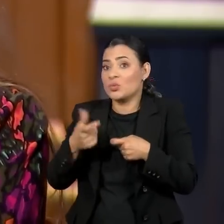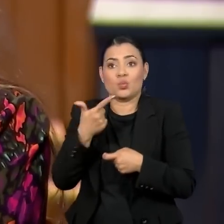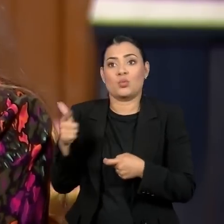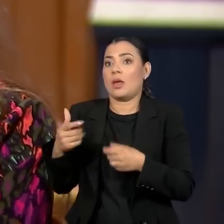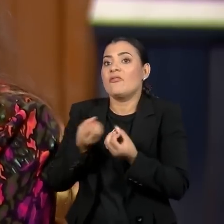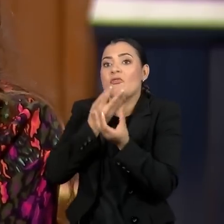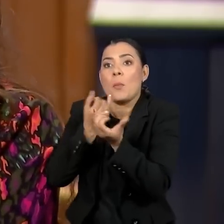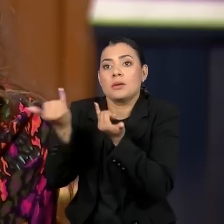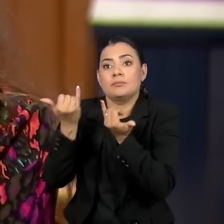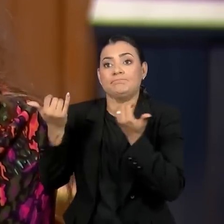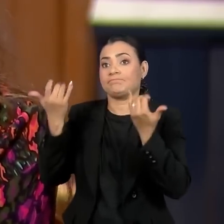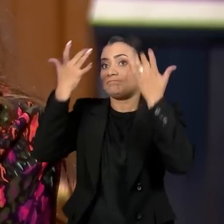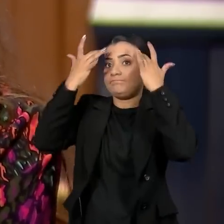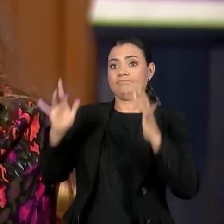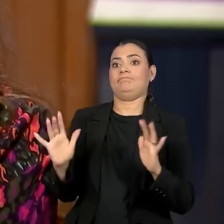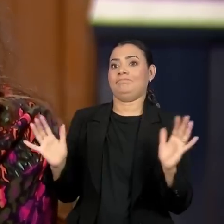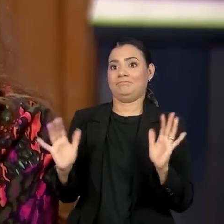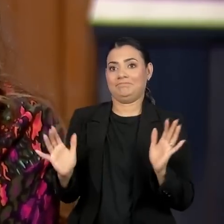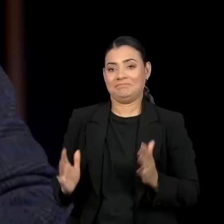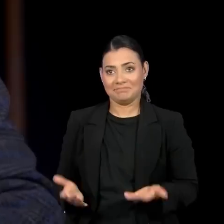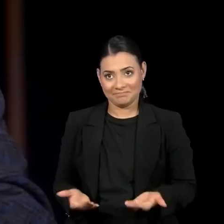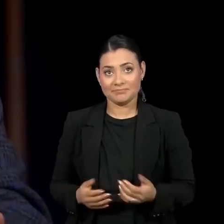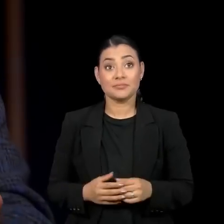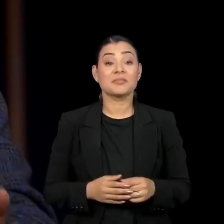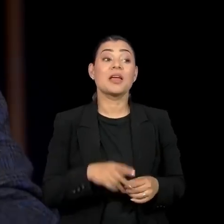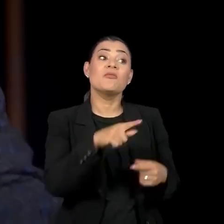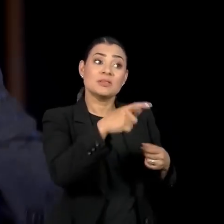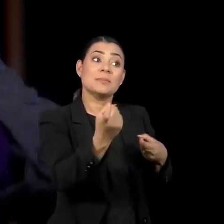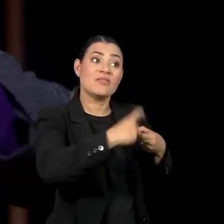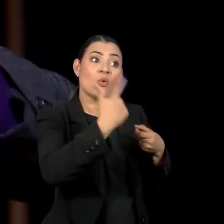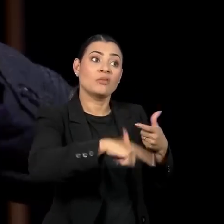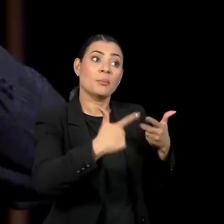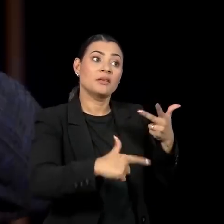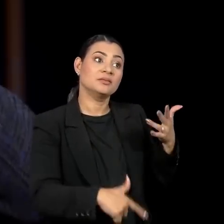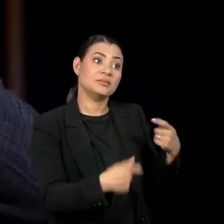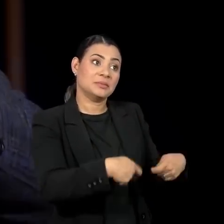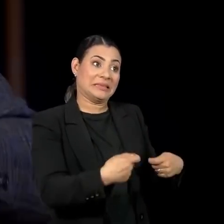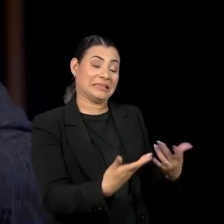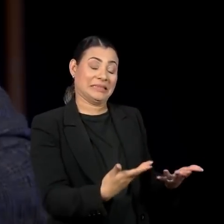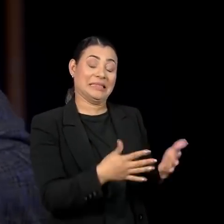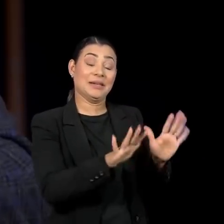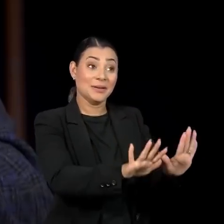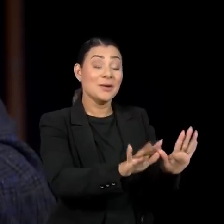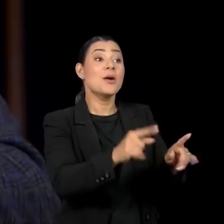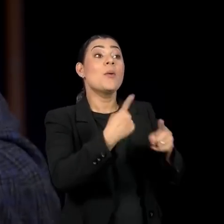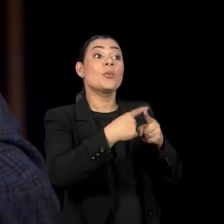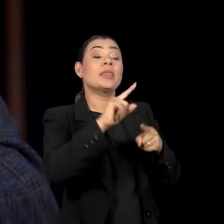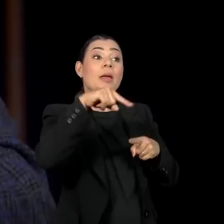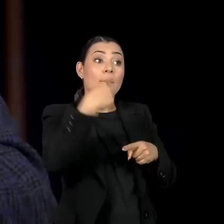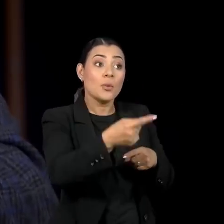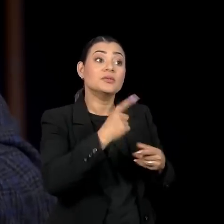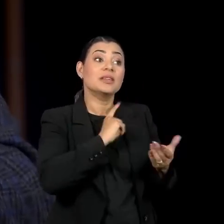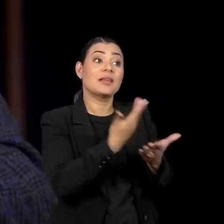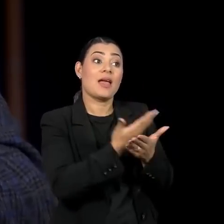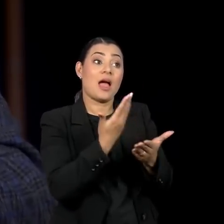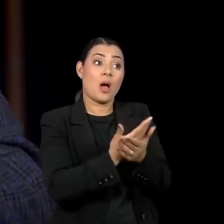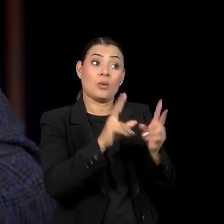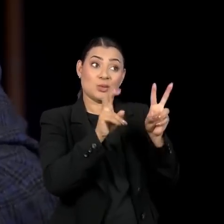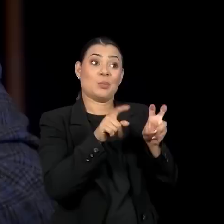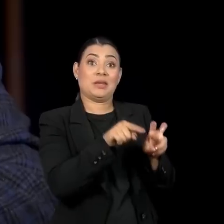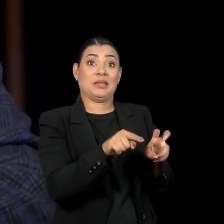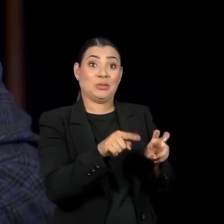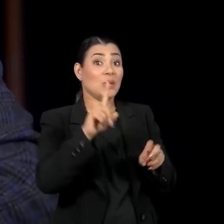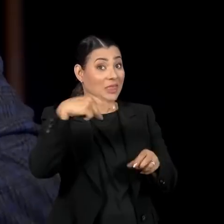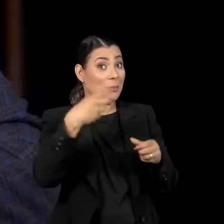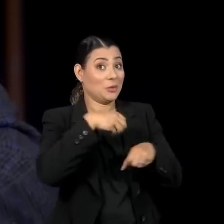formação, sabe? Então... Eu acho que você vai ter que voltar várias vezes aqui. Porque daqui a pouco vai ter aula aqui disso, pessoal.